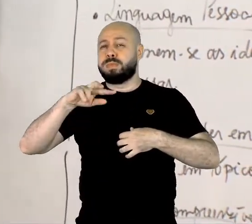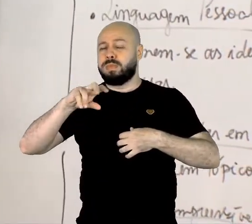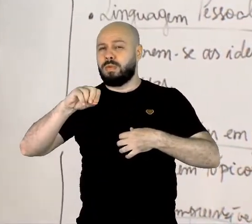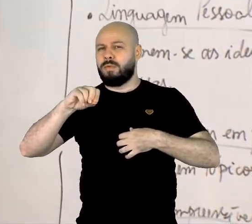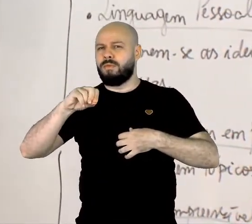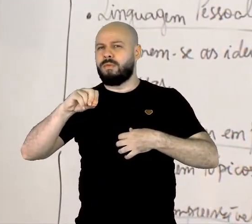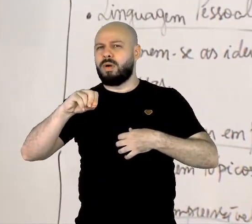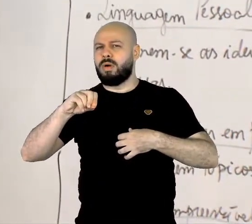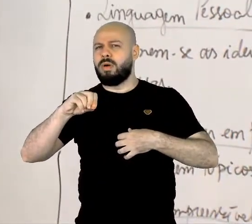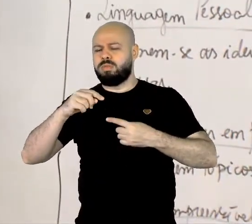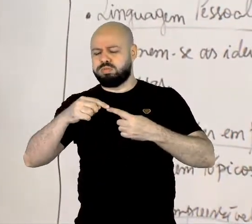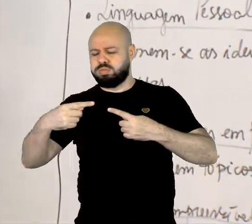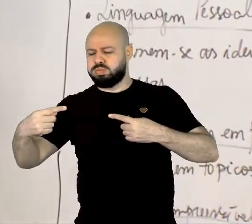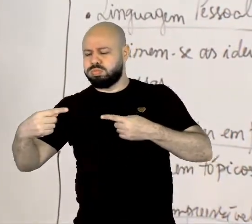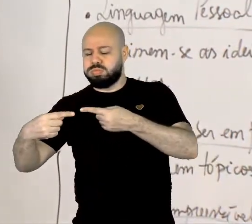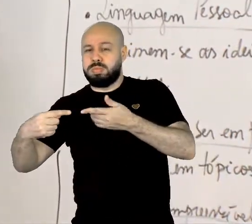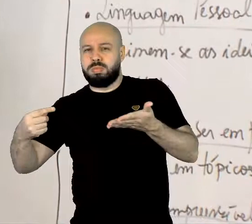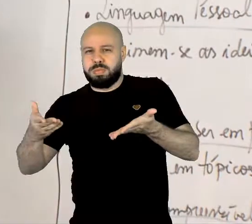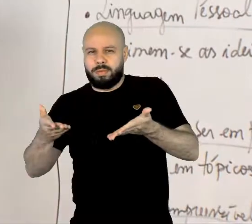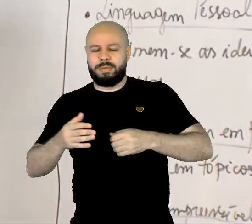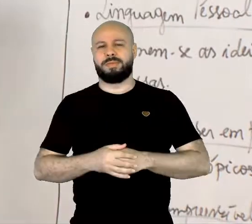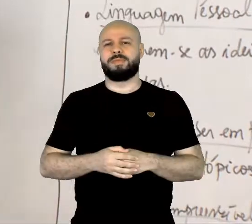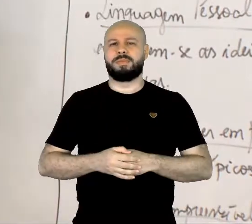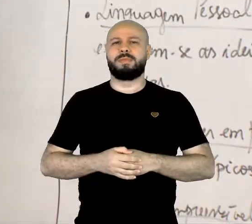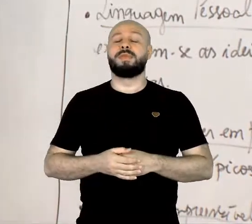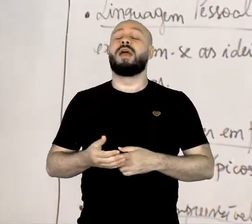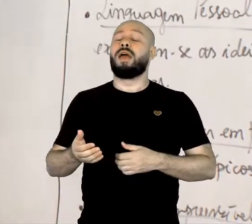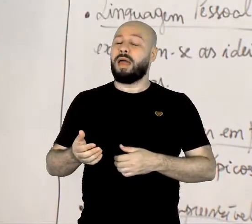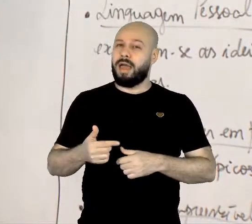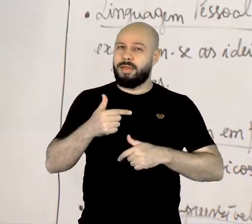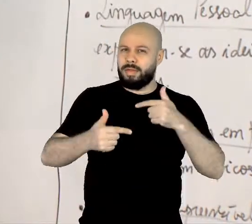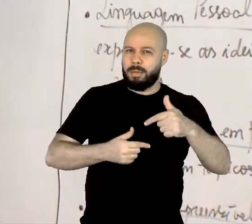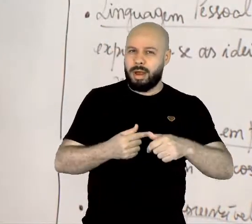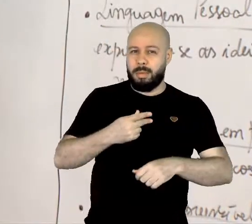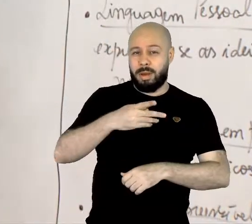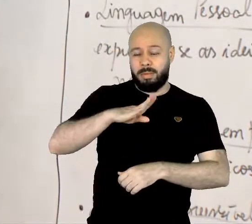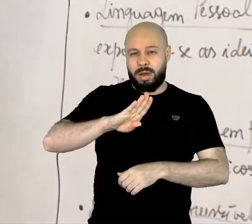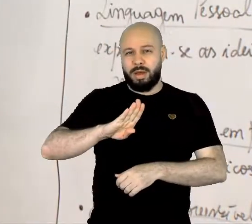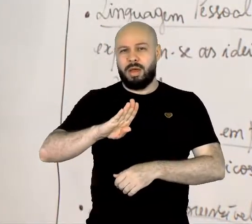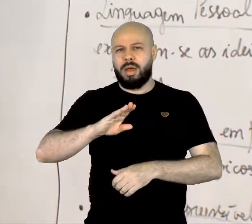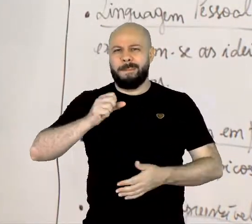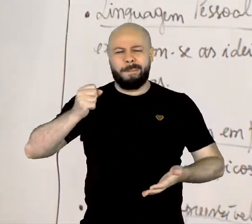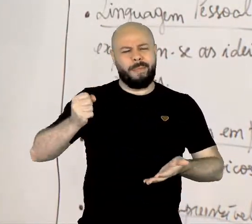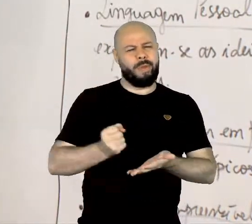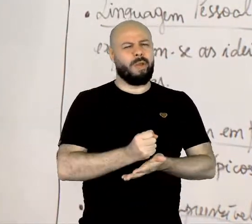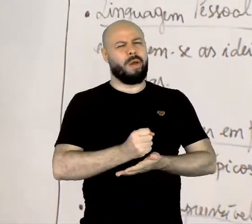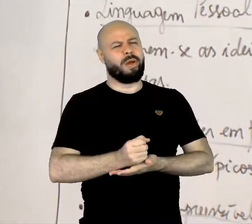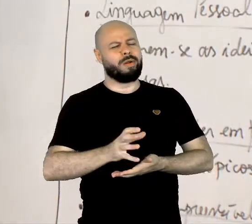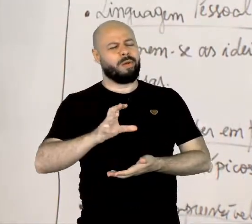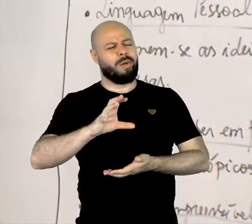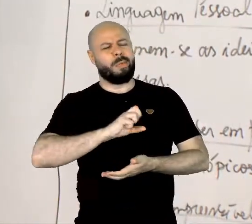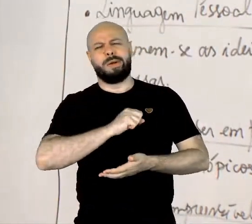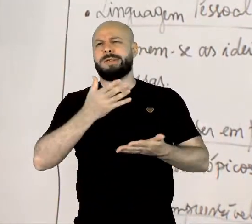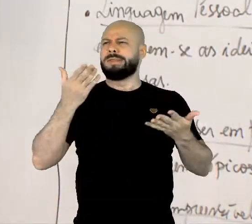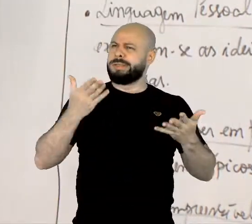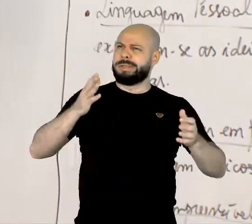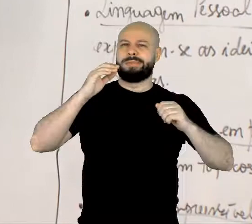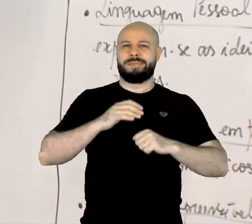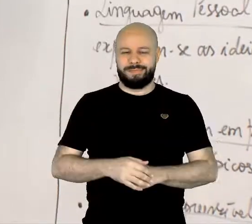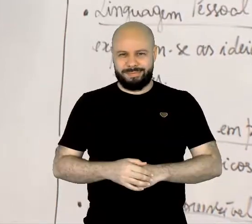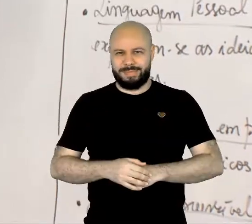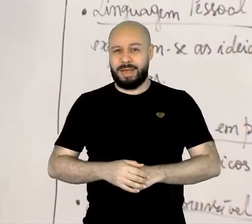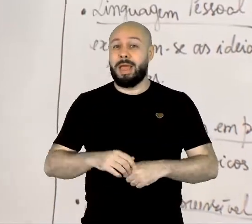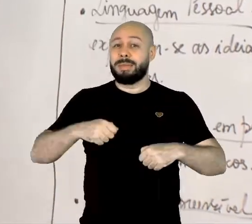quê? Porque nós estamos trabalhando a obra de Pedro Bandeira, A Droga do Amor, e vocês vão precisar fazer